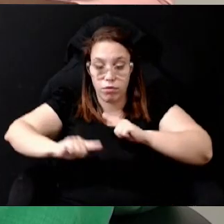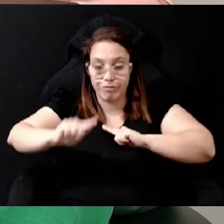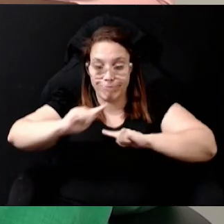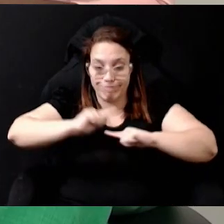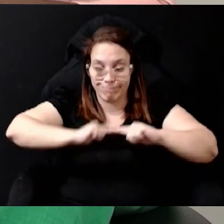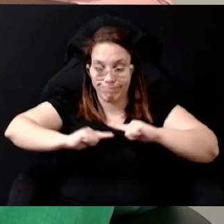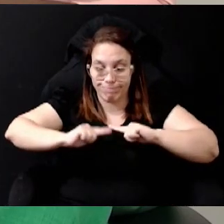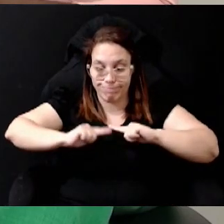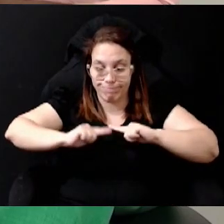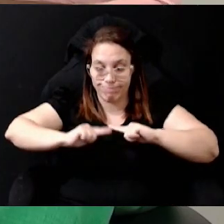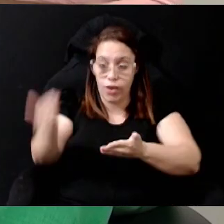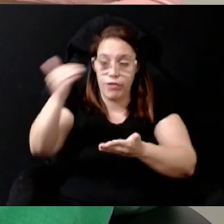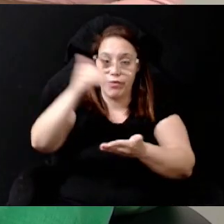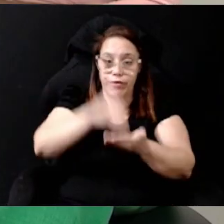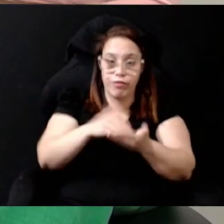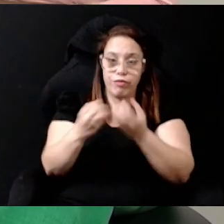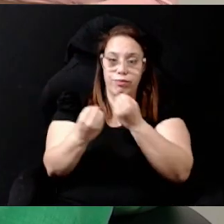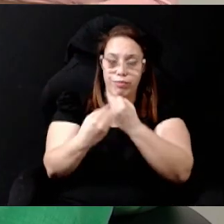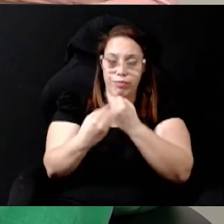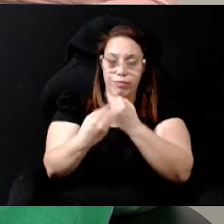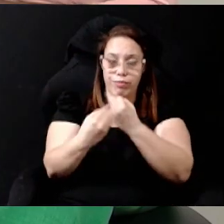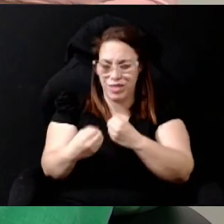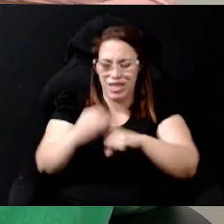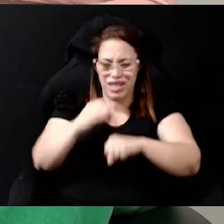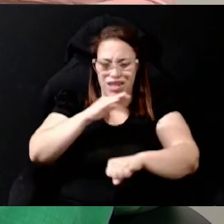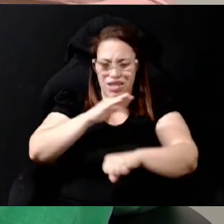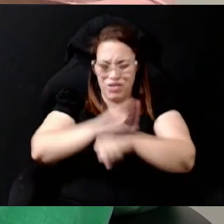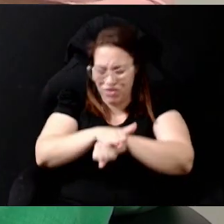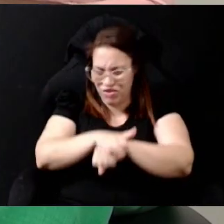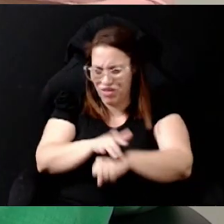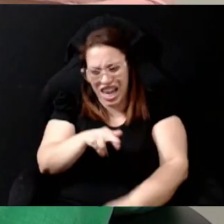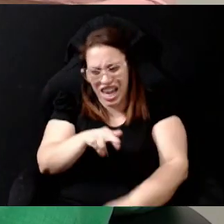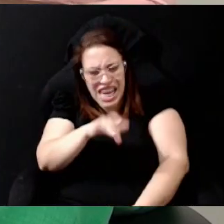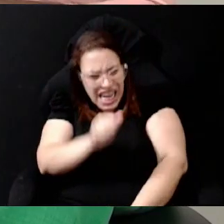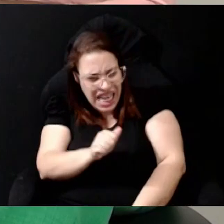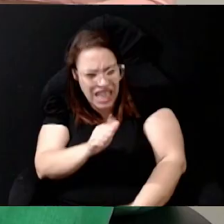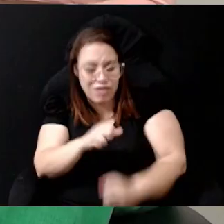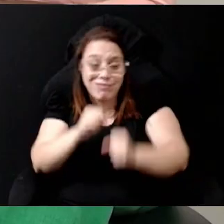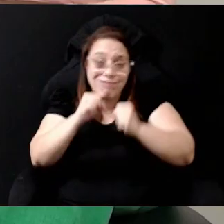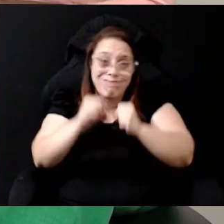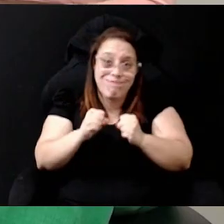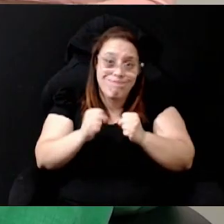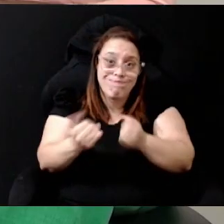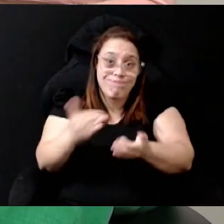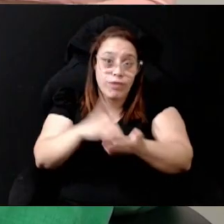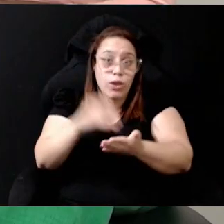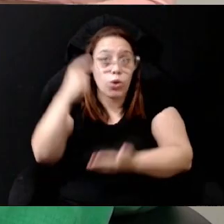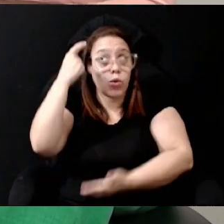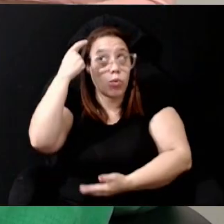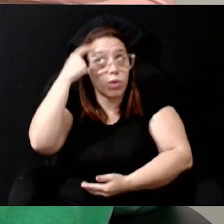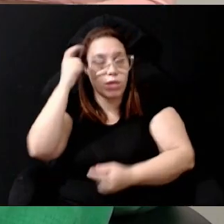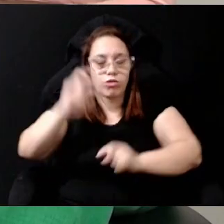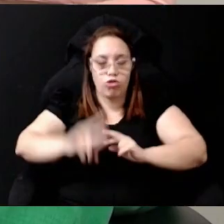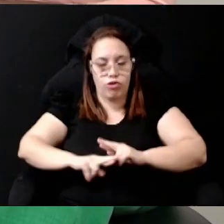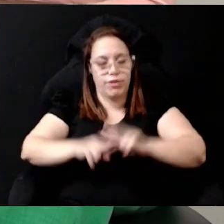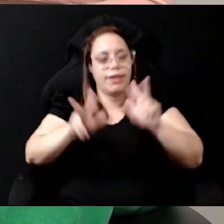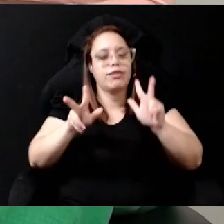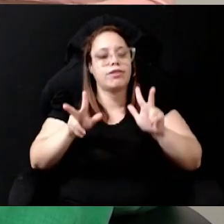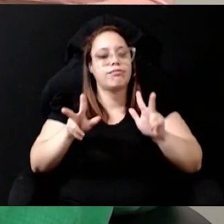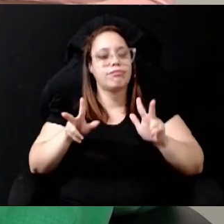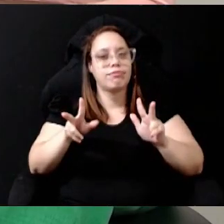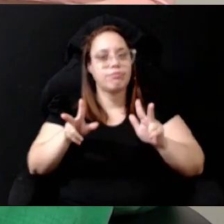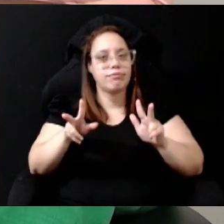próxima geração que vai vir com essa educação antirracista e tudo mais, eu acho que pode vir com um